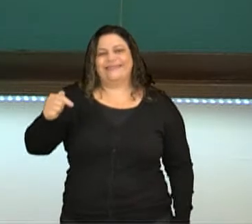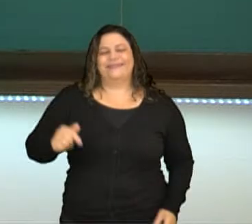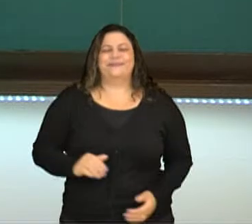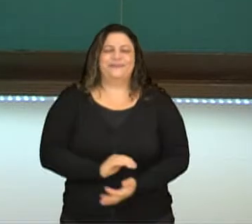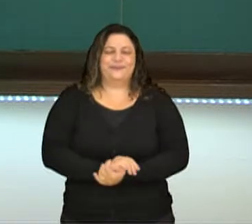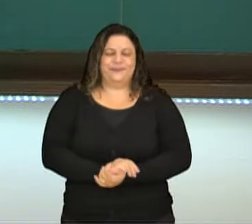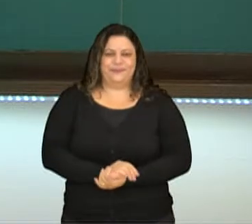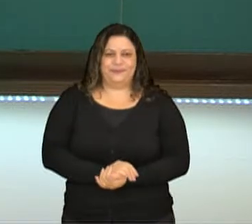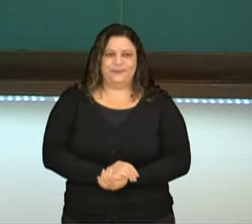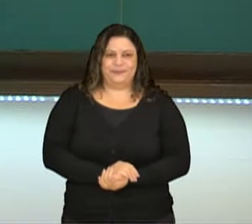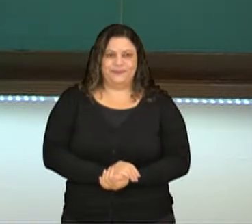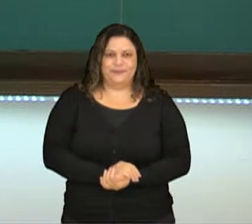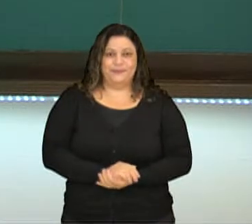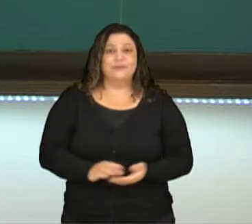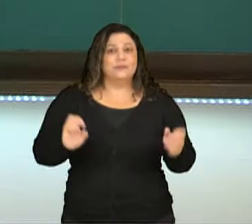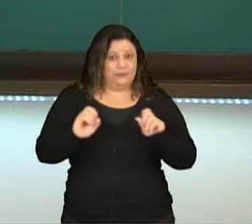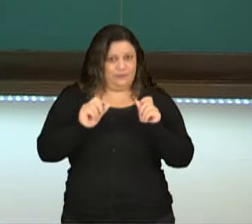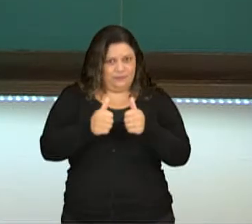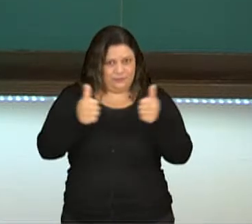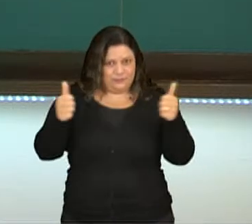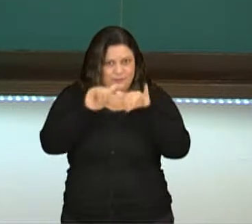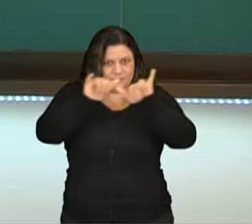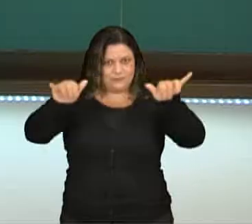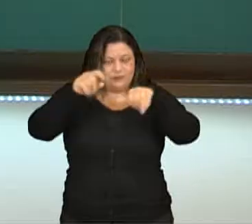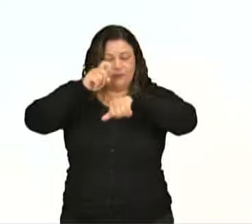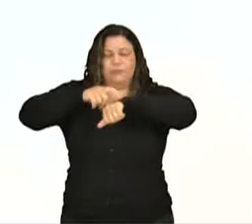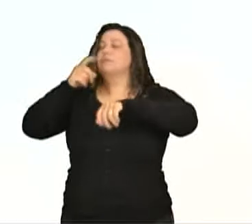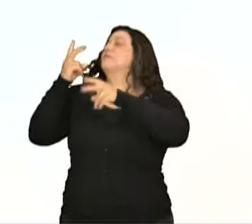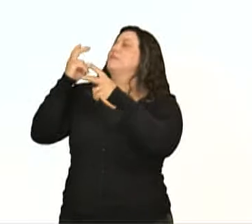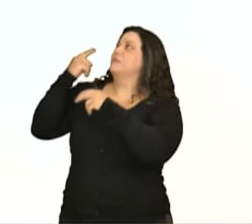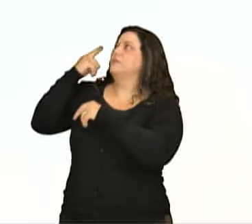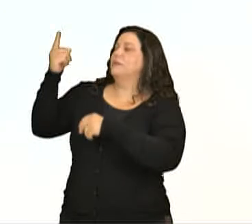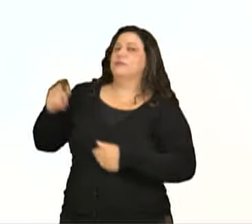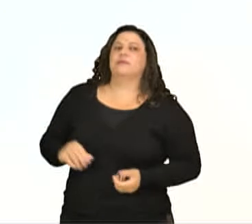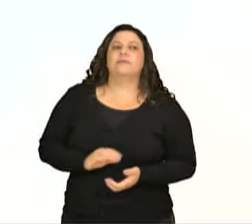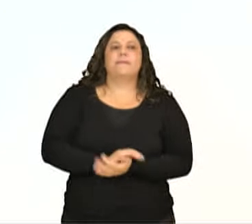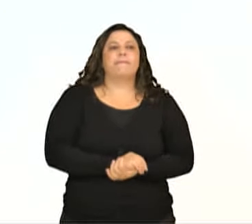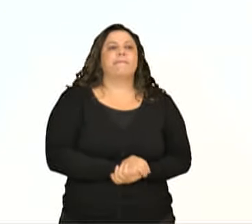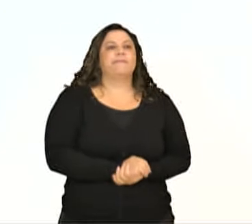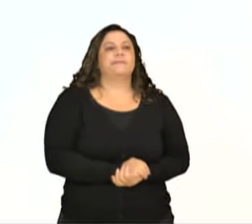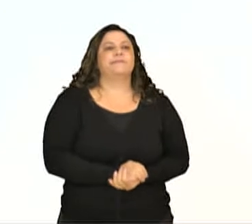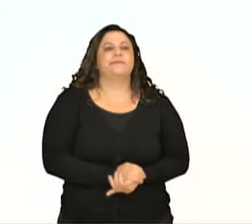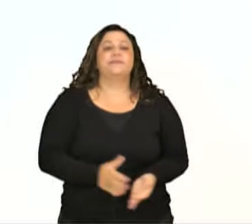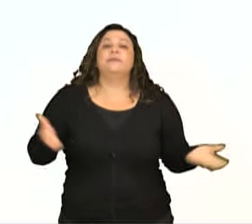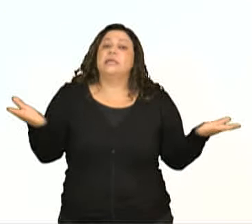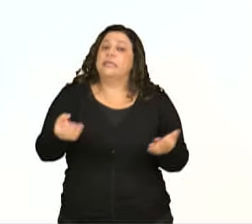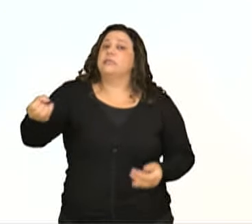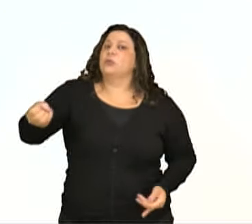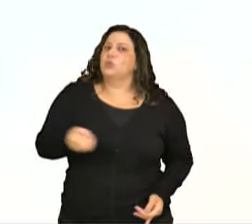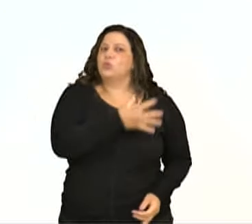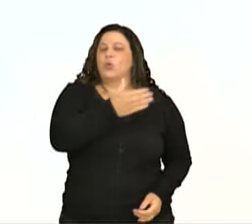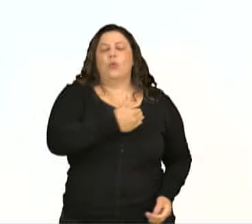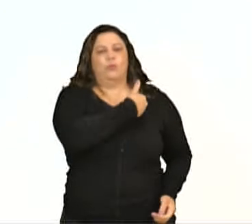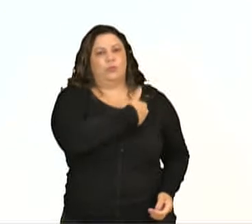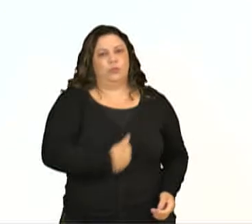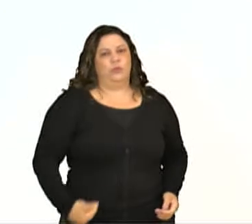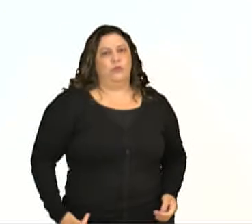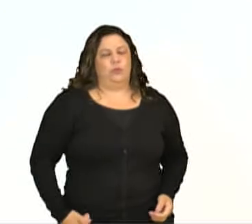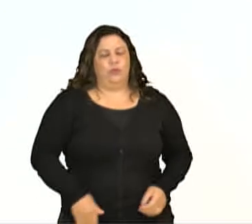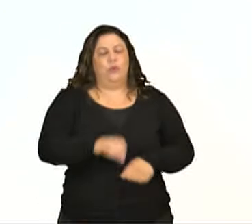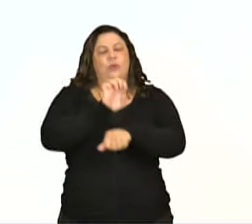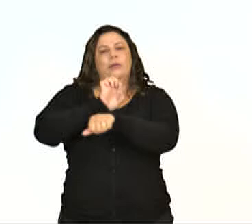1937. Ok? Tá aí o momento desse anúncio, essa imagem para você. Esse novo governo, chamado de